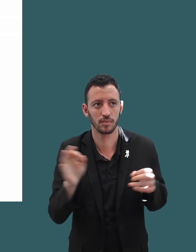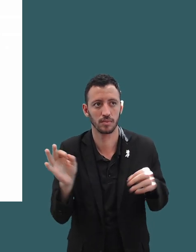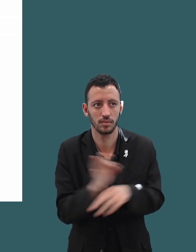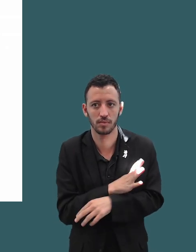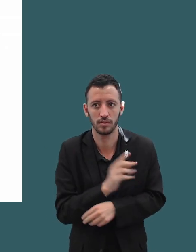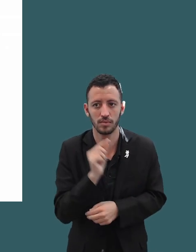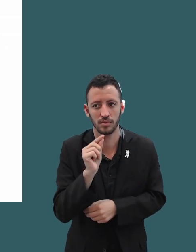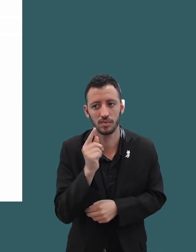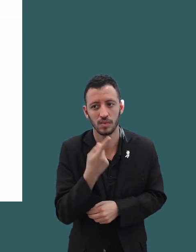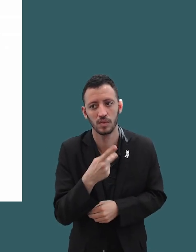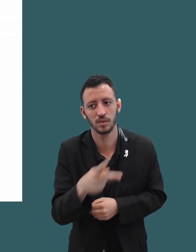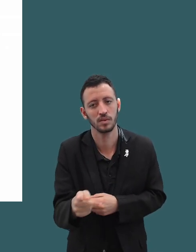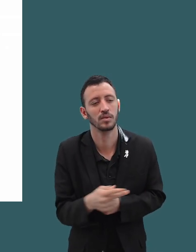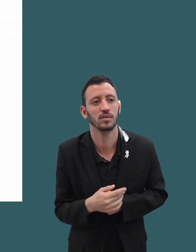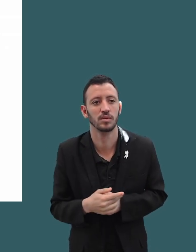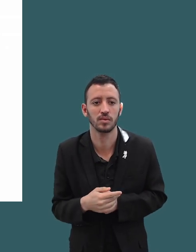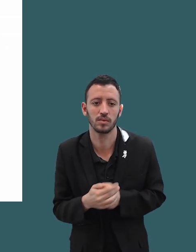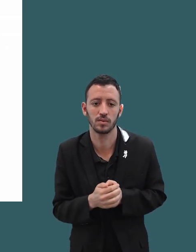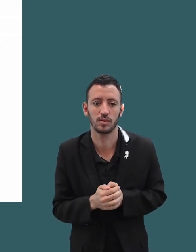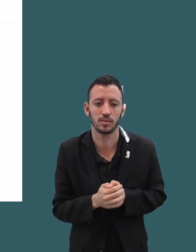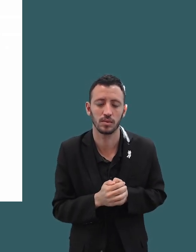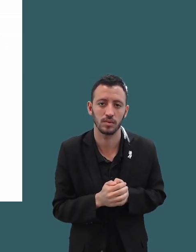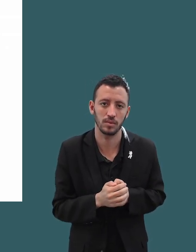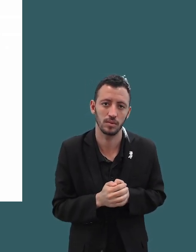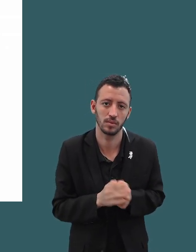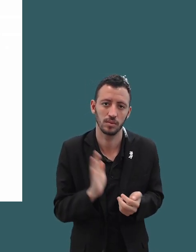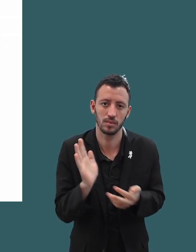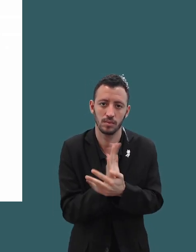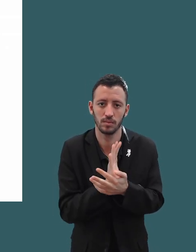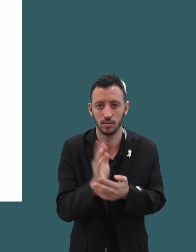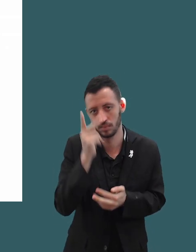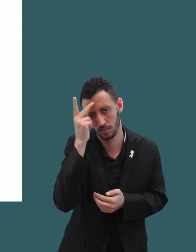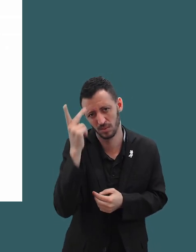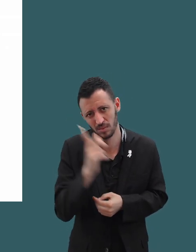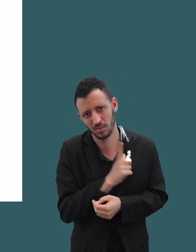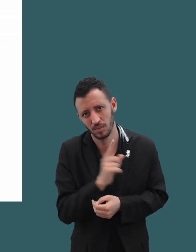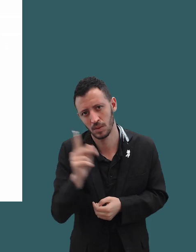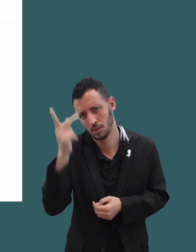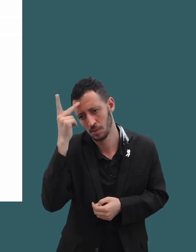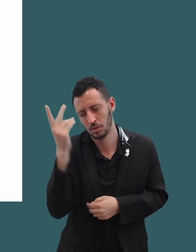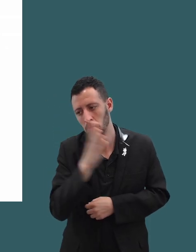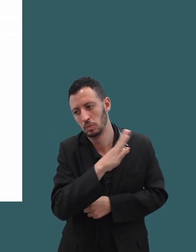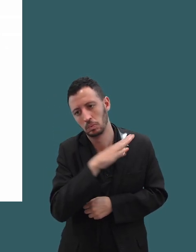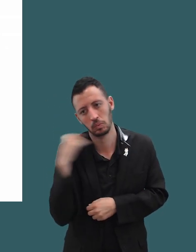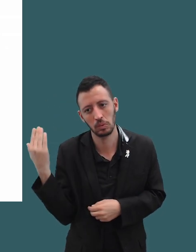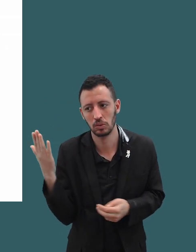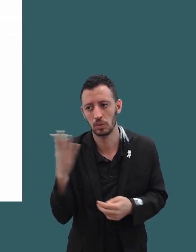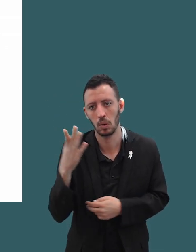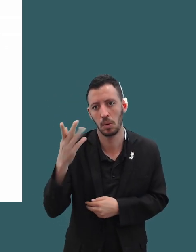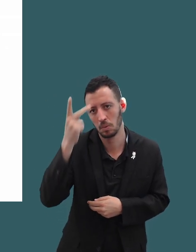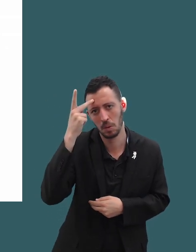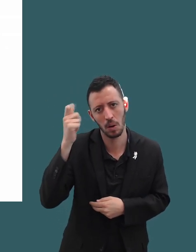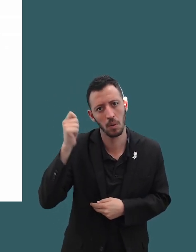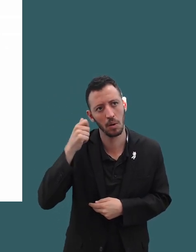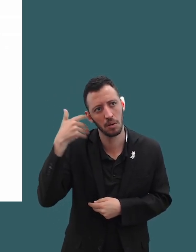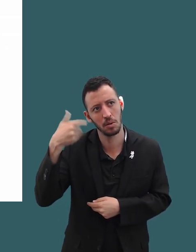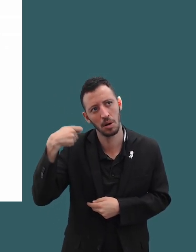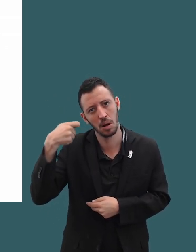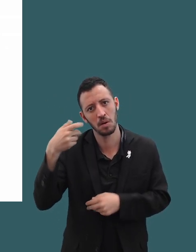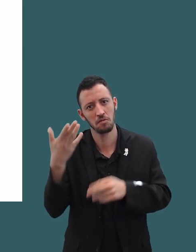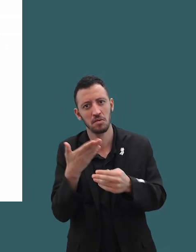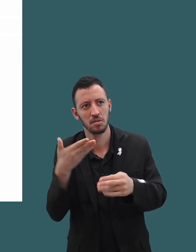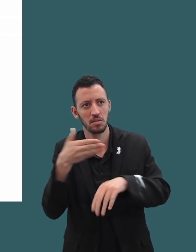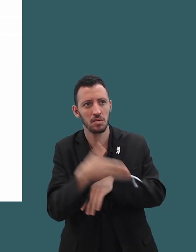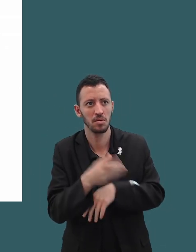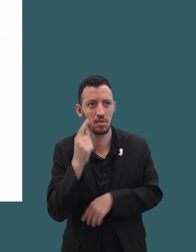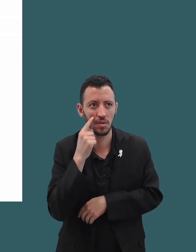concluindo, muito frequentemente, quando alguém tem uma morte súbita, um artista, alguma coisa assim, a gente vai para as plataformas